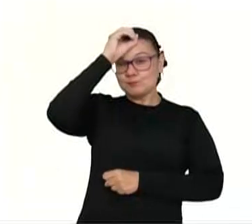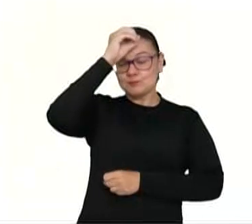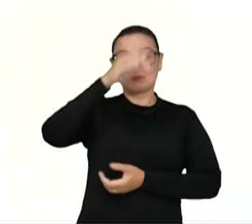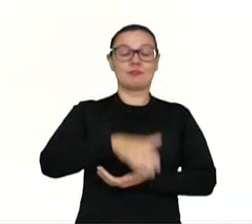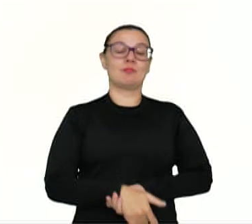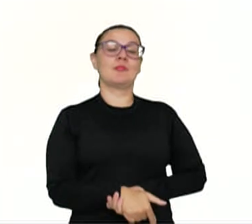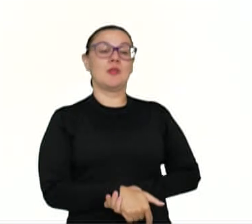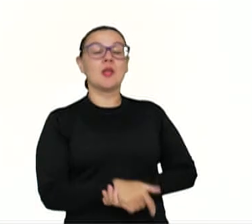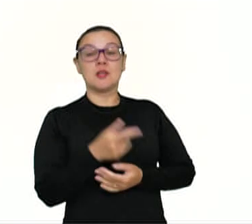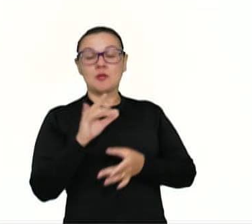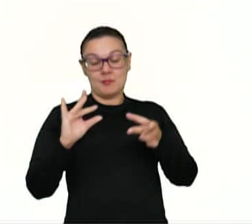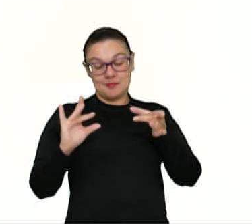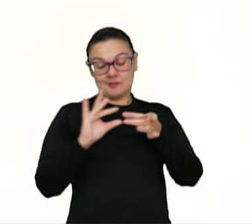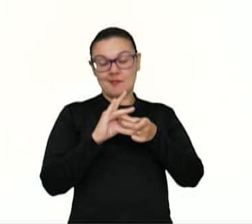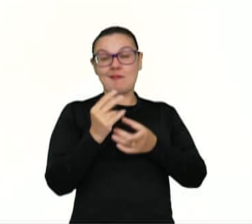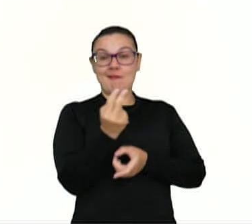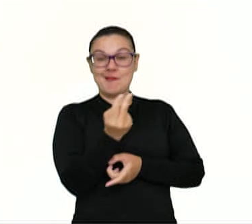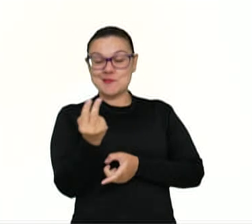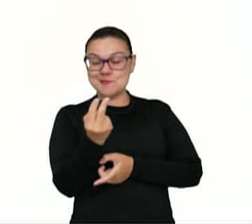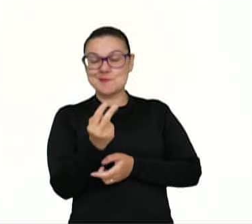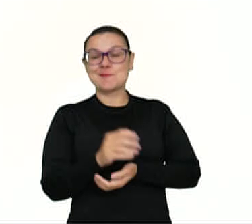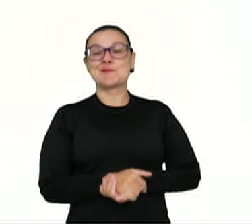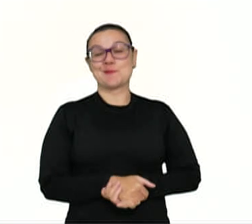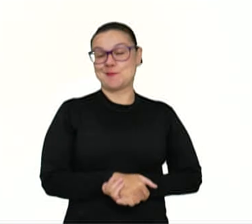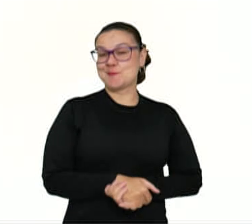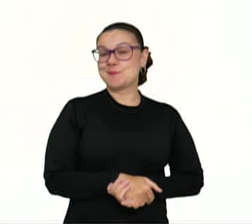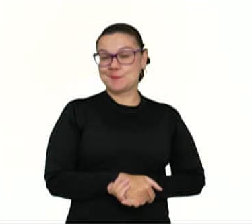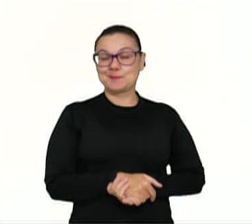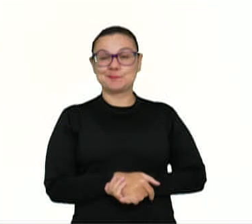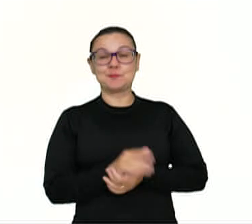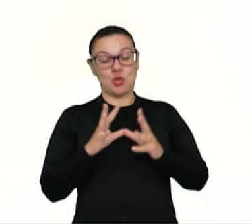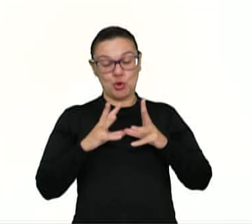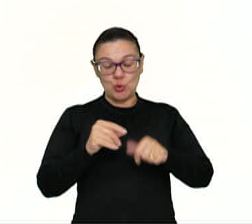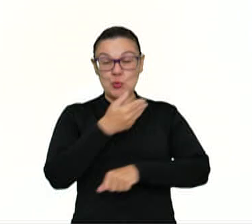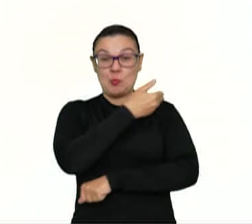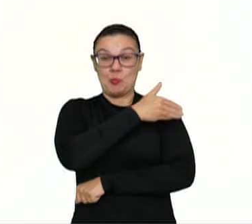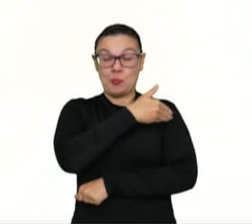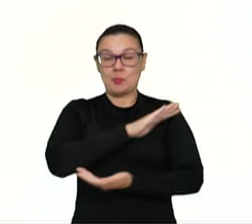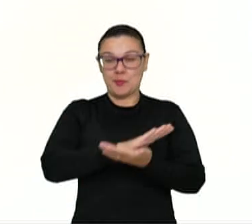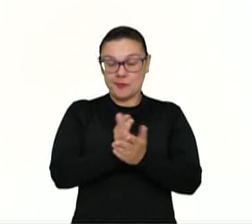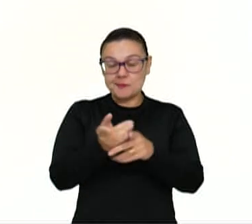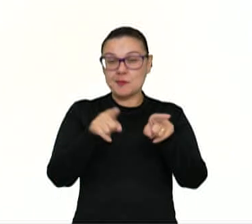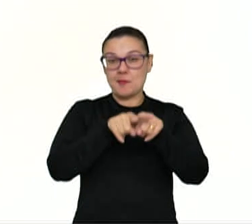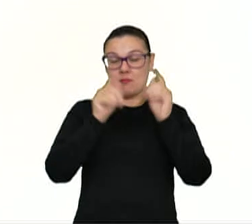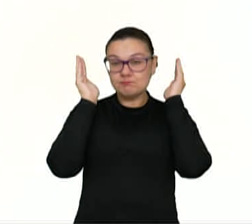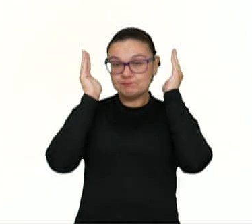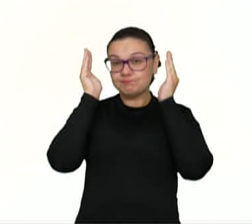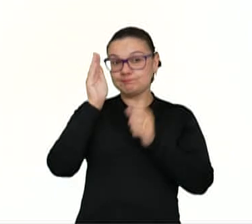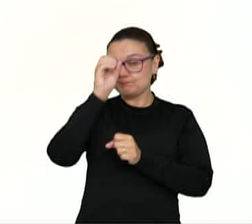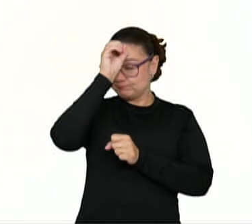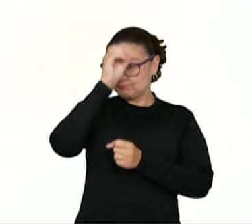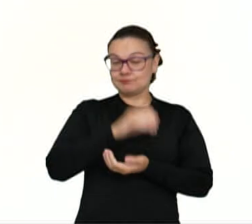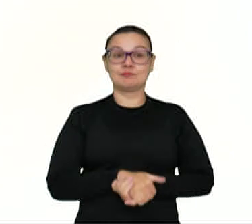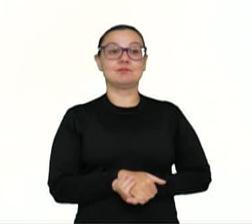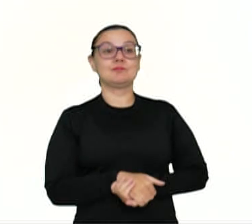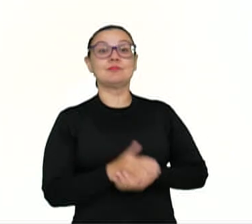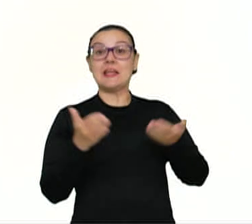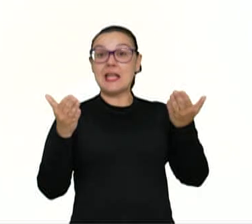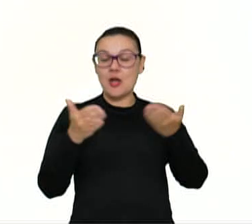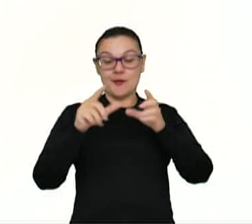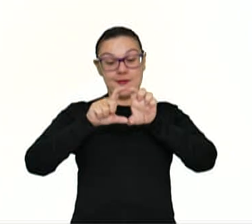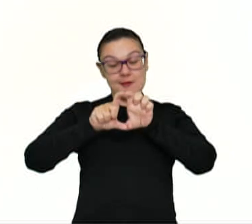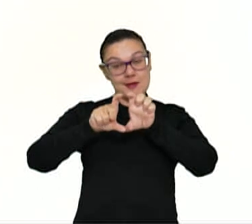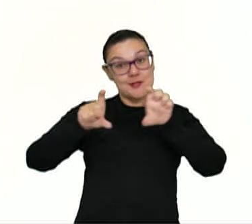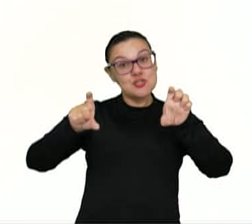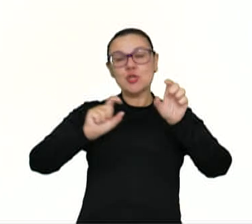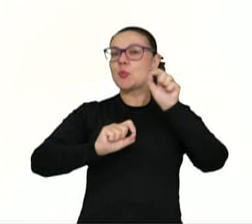pode ligar essas duas coisas que elas estão juntas ali. Todo tipo de preconceito também é um pouco de ignorância, né? Então, a